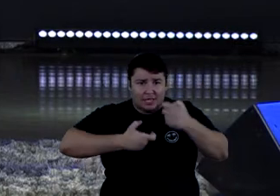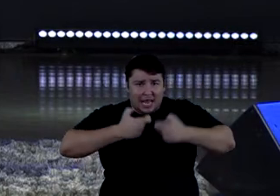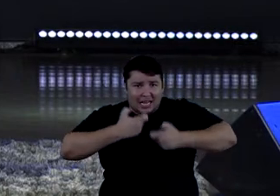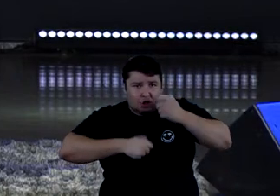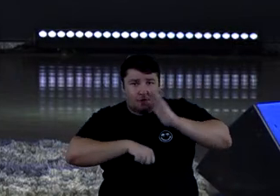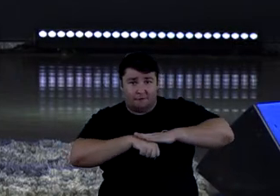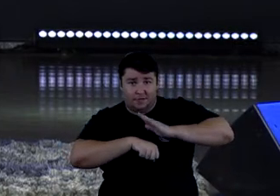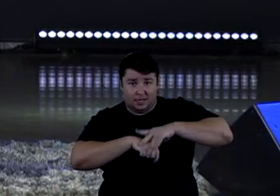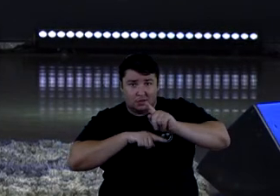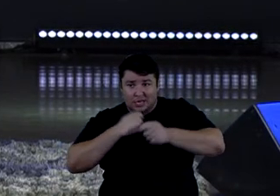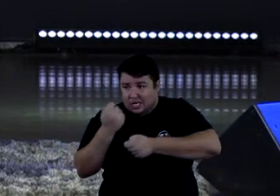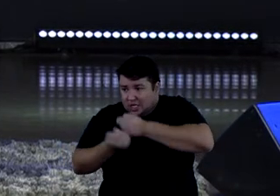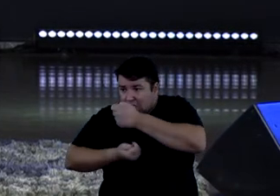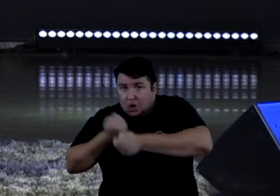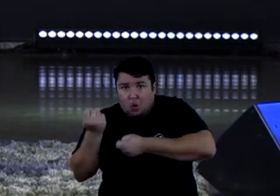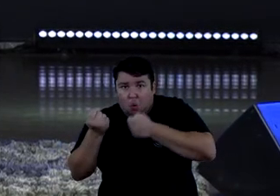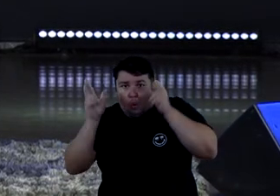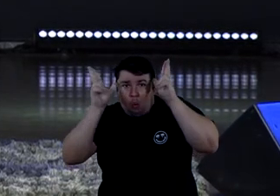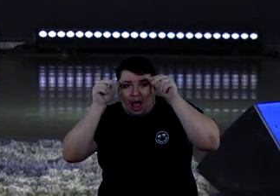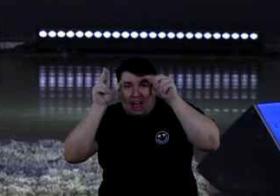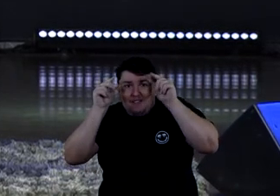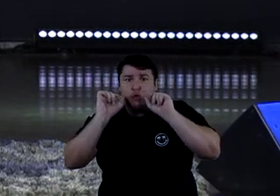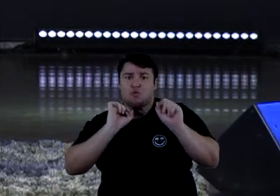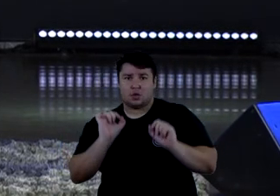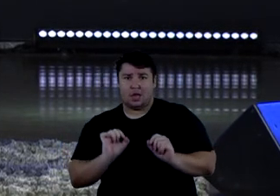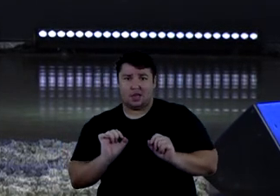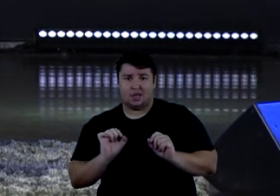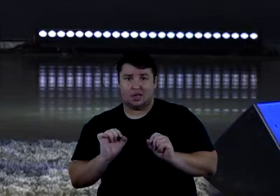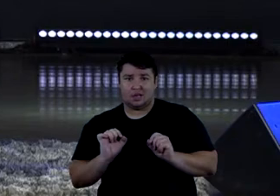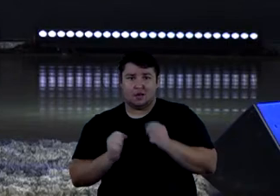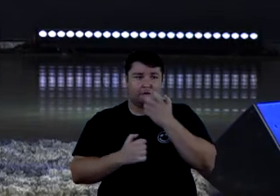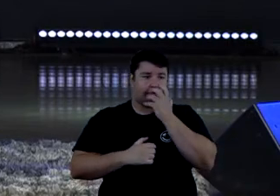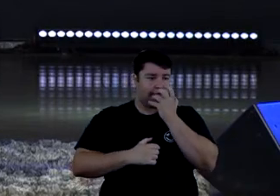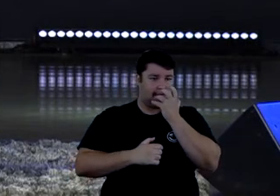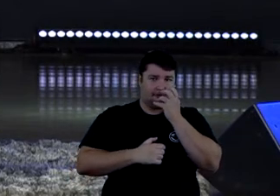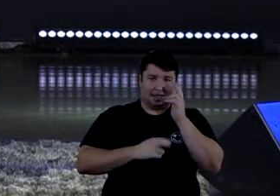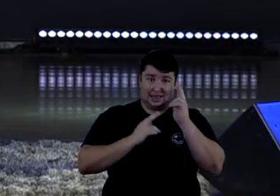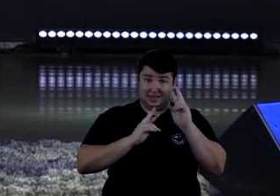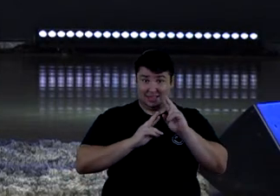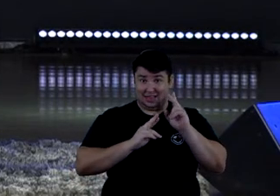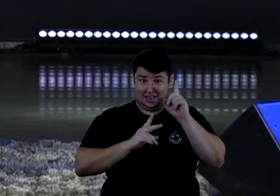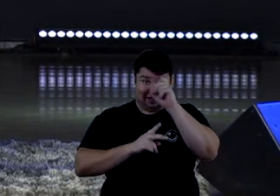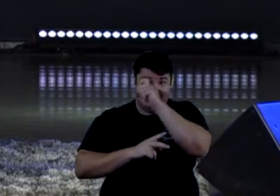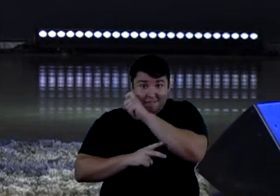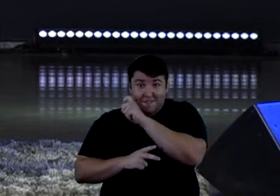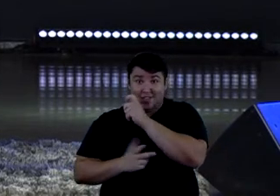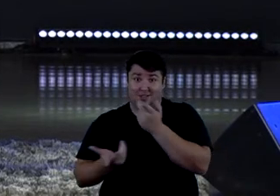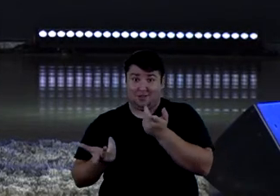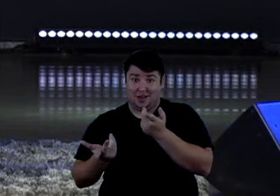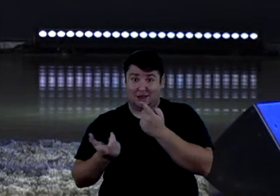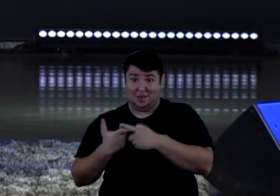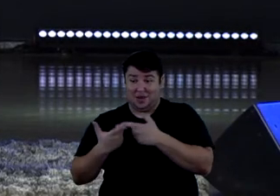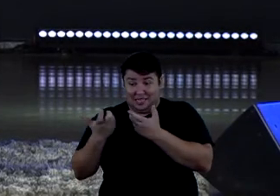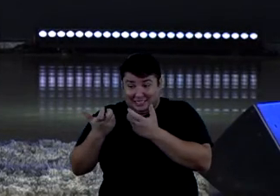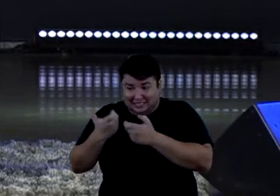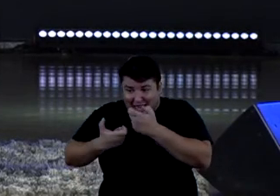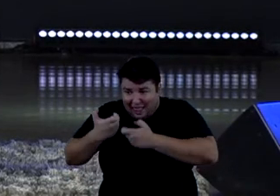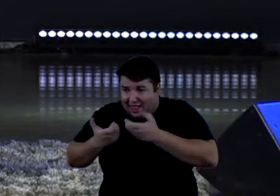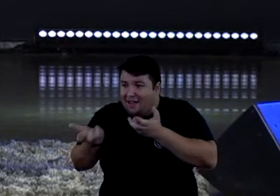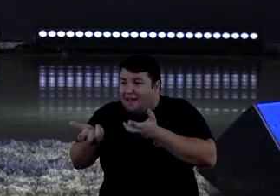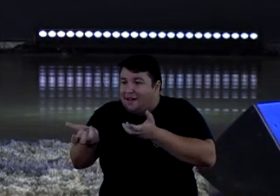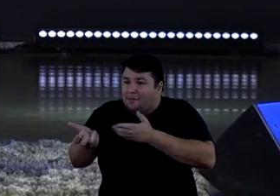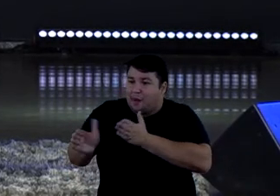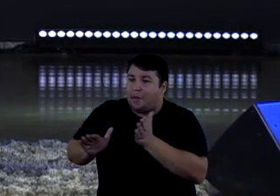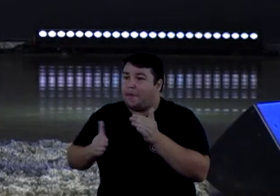Quem que segura um cavalo no cio? Até um cachorrinho no cio é difícil de segurar, né? Que ele vai